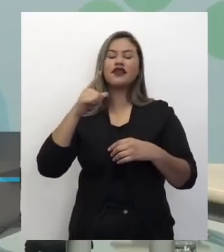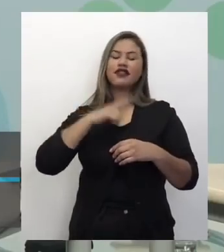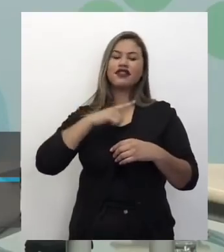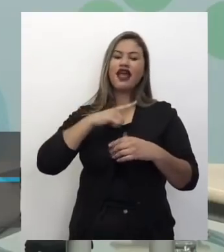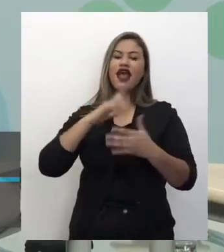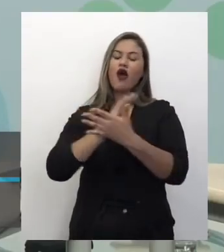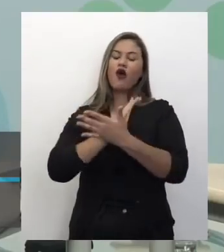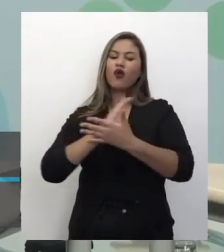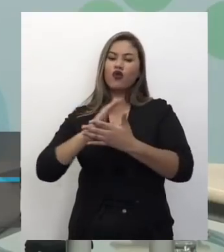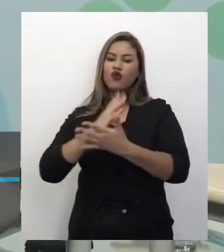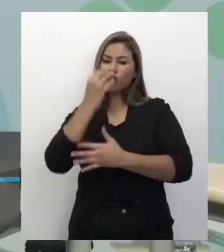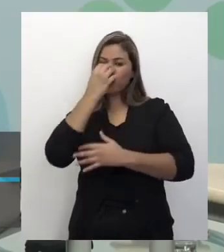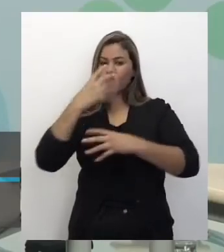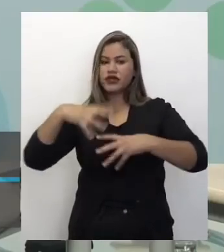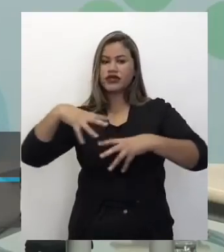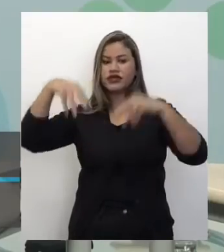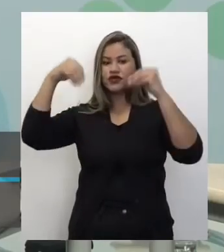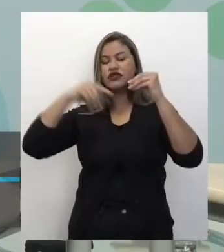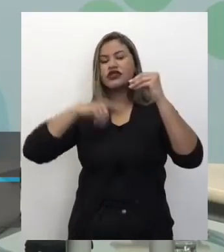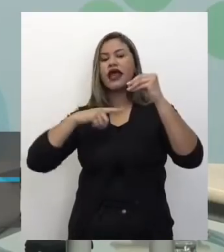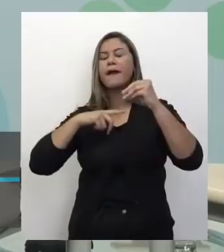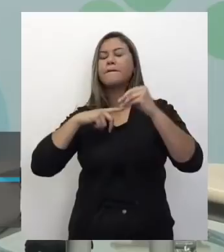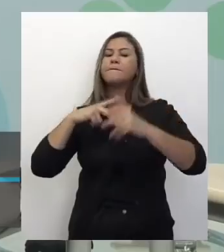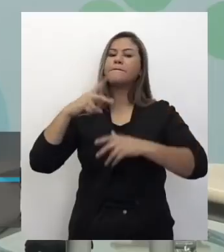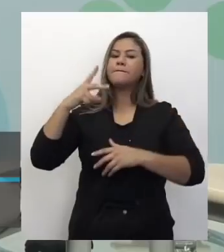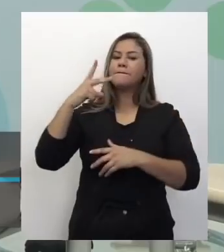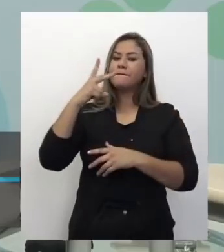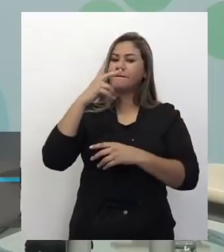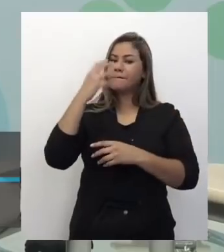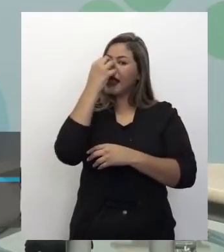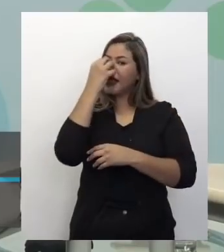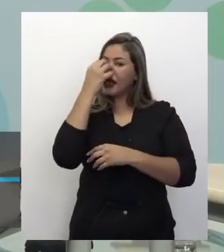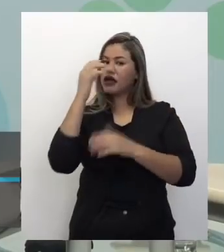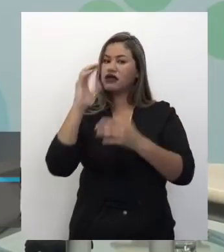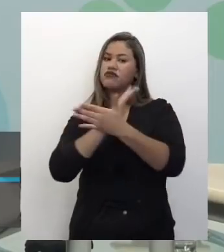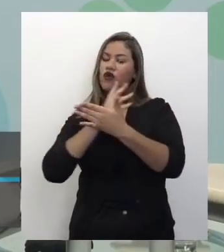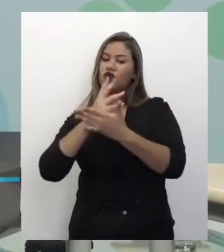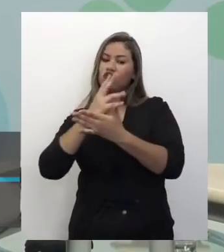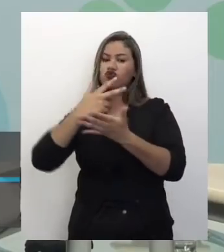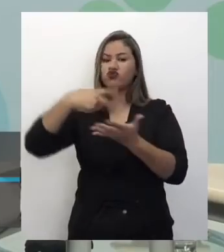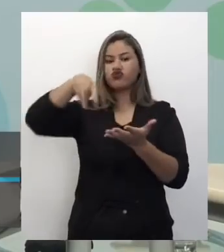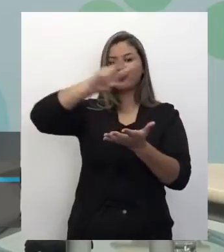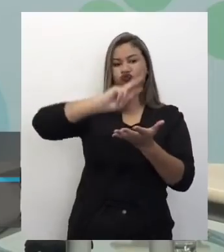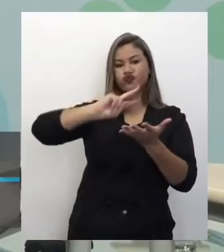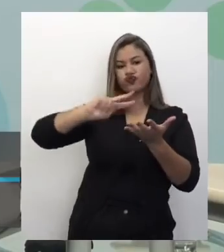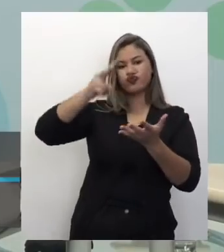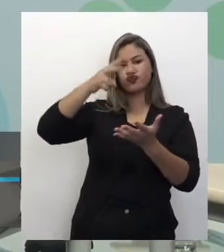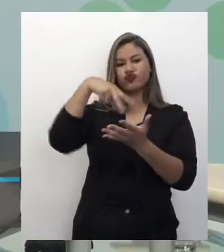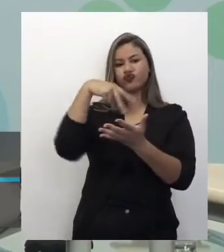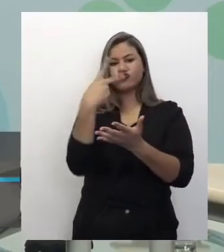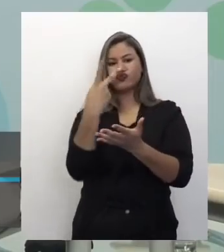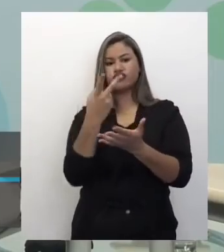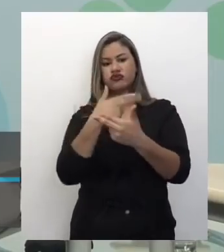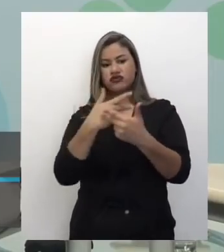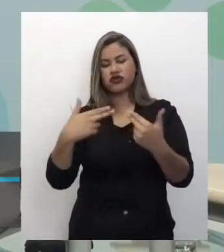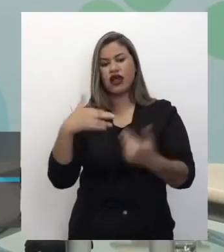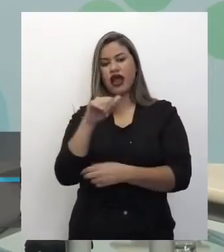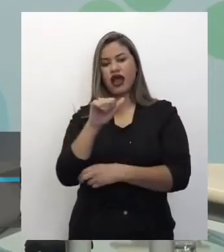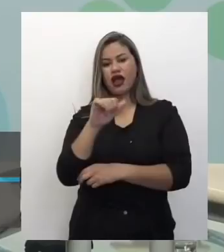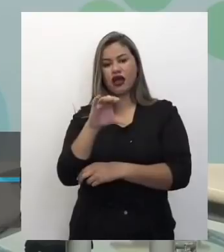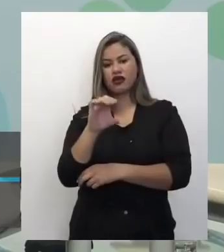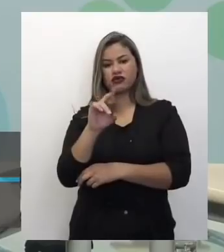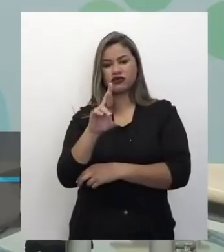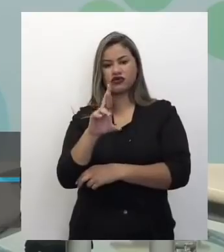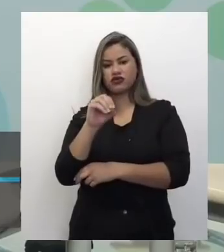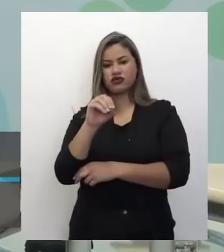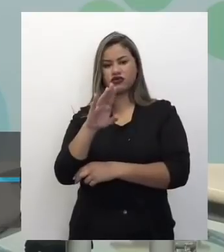que são apenas, né, com acrobacias, né? Com números acrobáticos. O Pedro diz que tem circos que são mais simples,